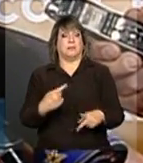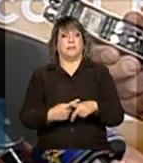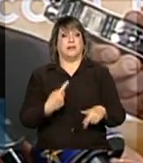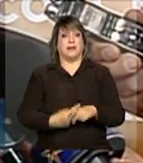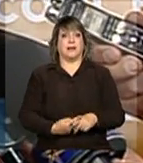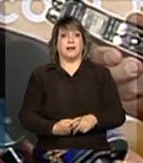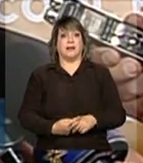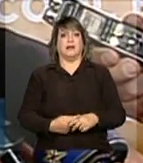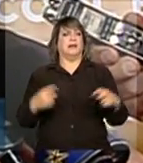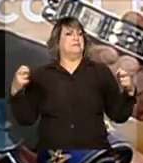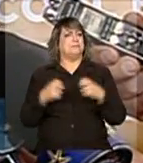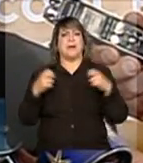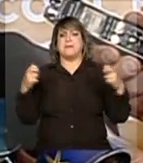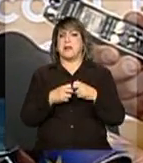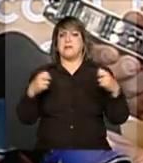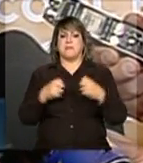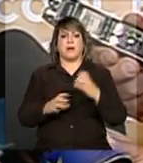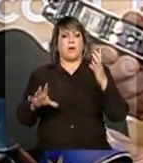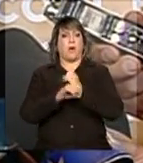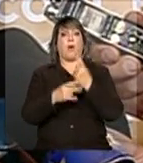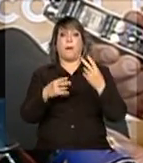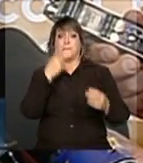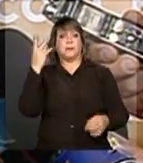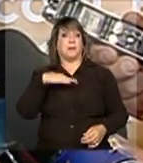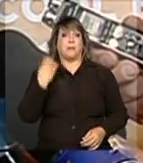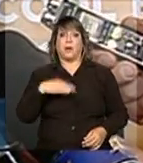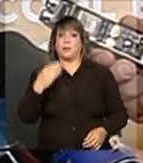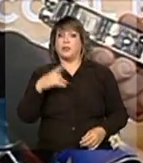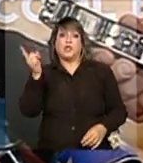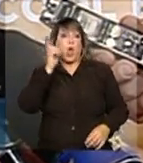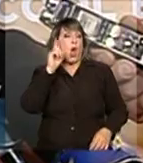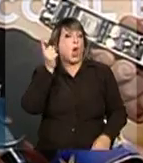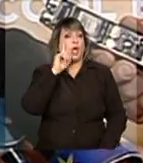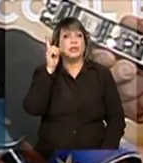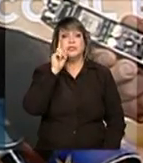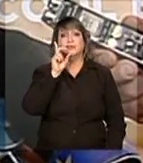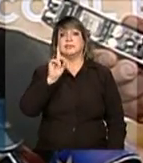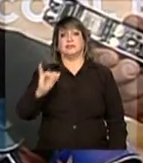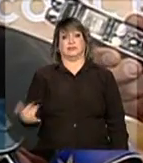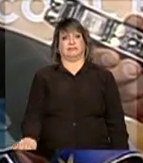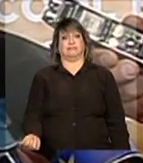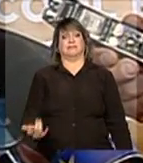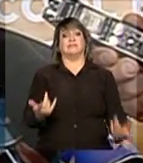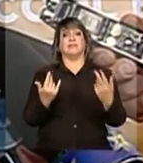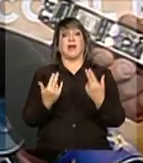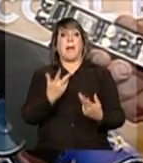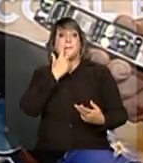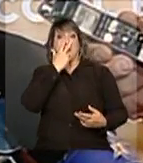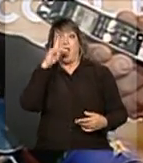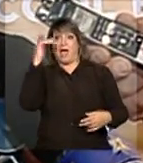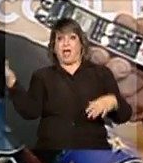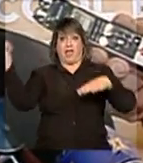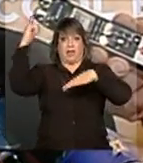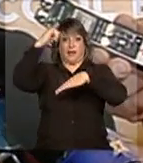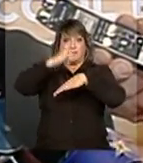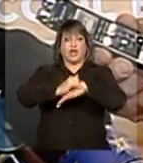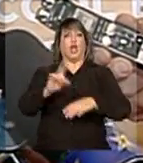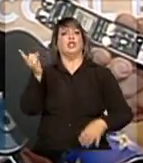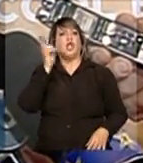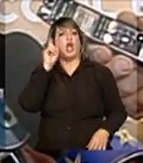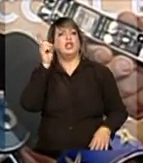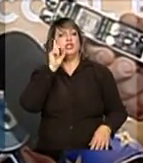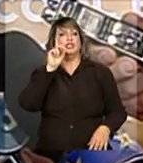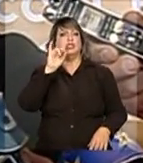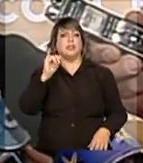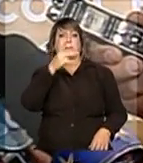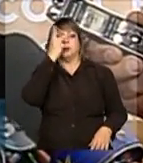temos exatamente a mesma realidade de pessoas morrendo no trânsito, representa exatamente, é como se esse avião caísse todos os